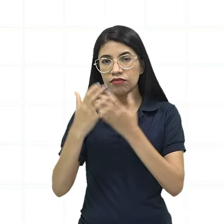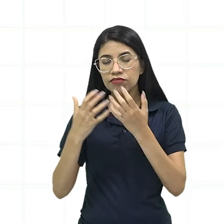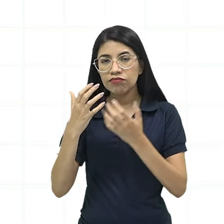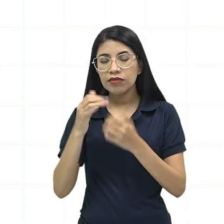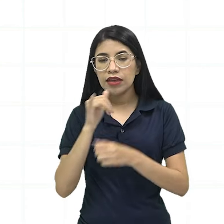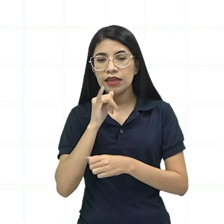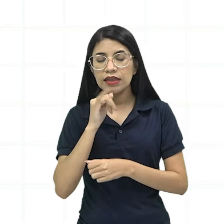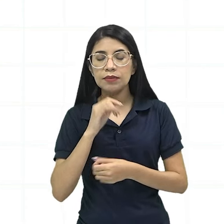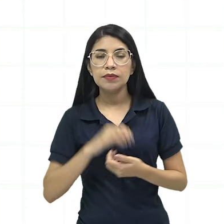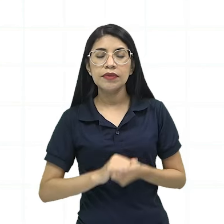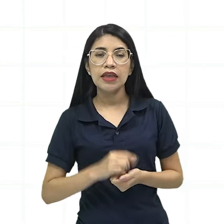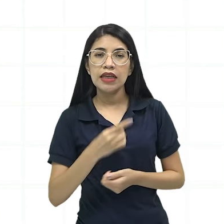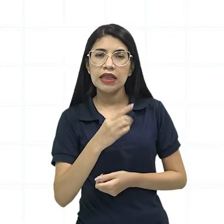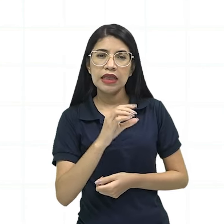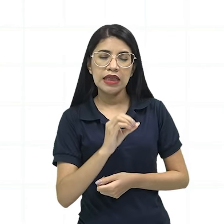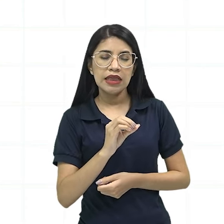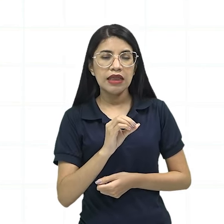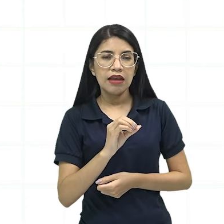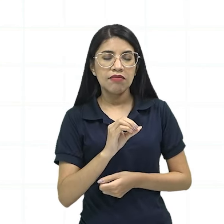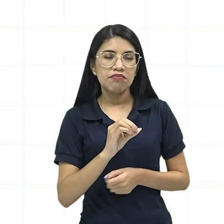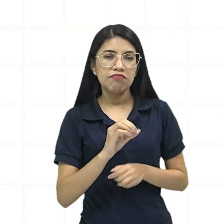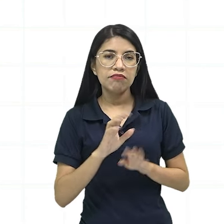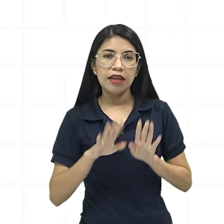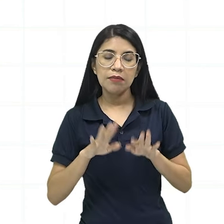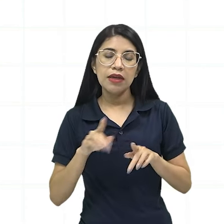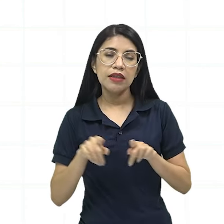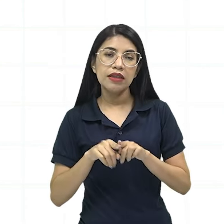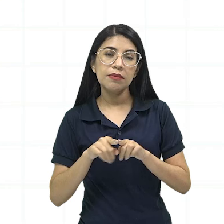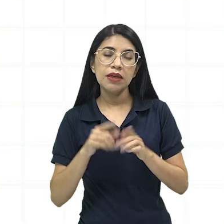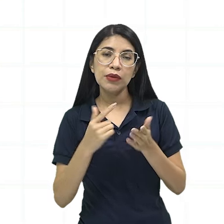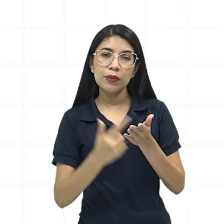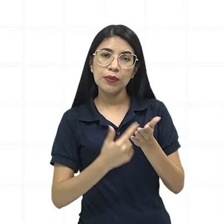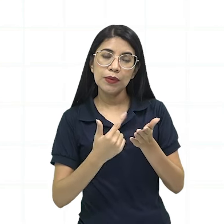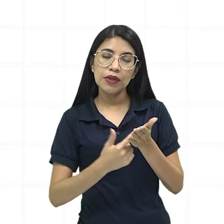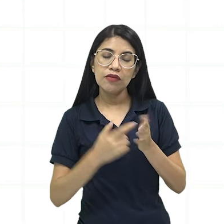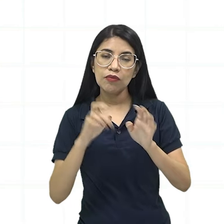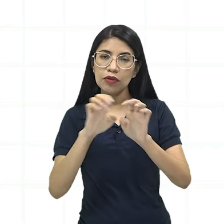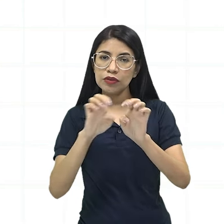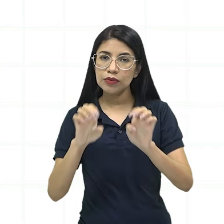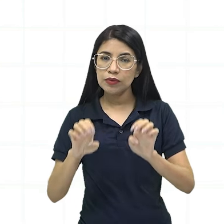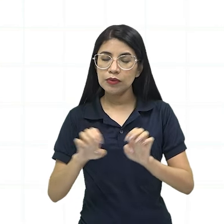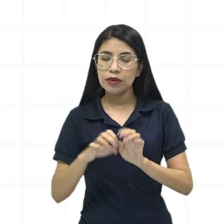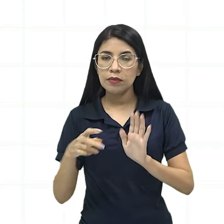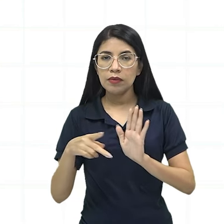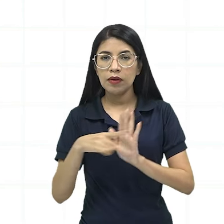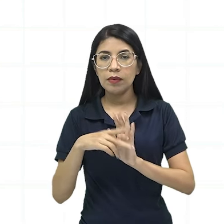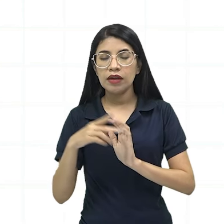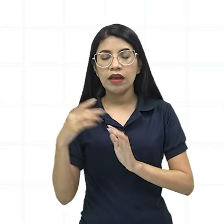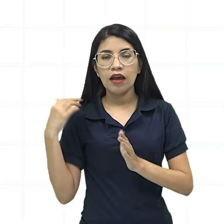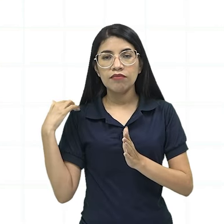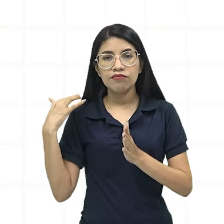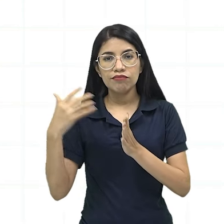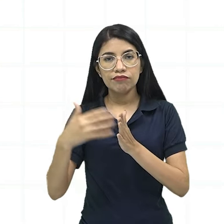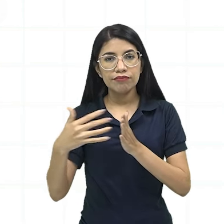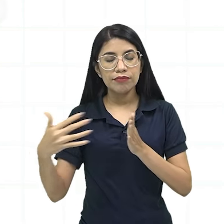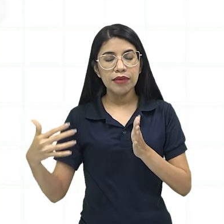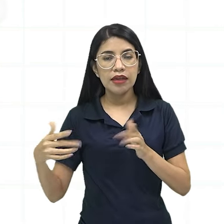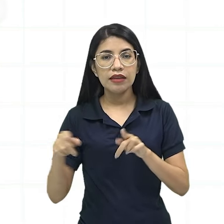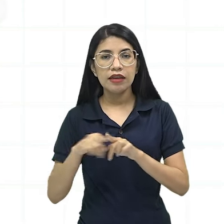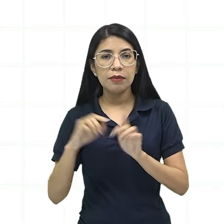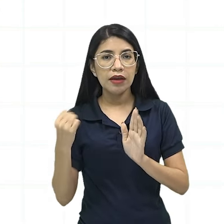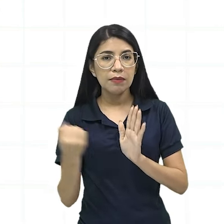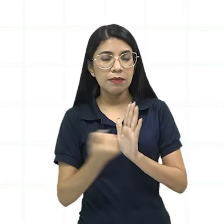em 10 cantos, ou livros. Essa é a estrutura de uma epopeia, né? E é marcado, como você